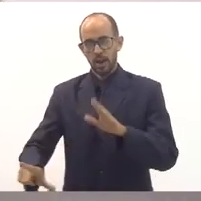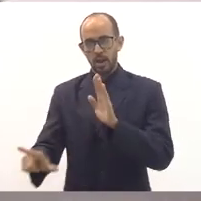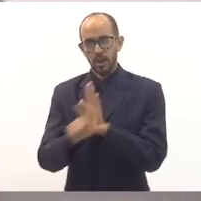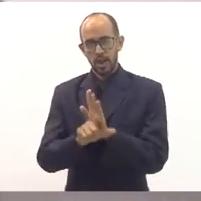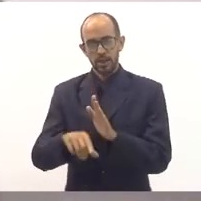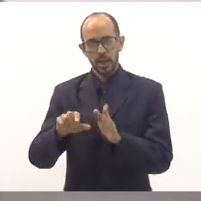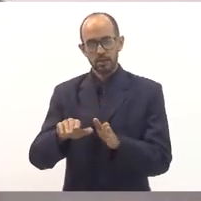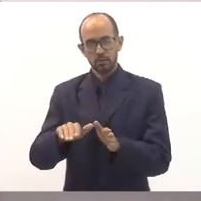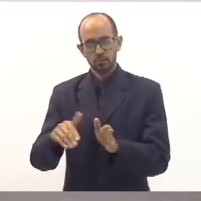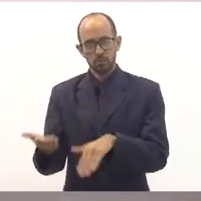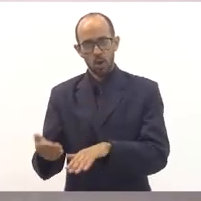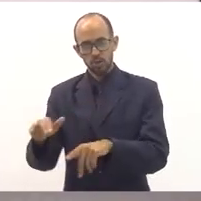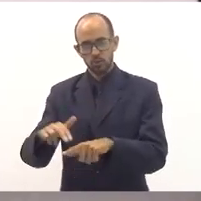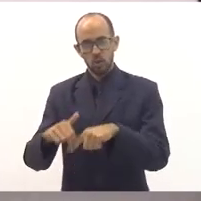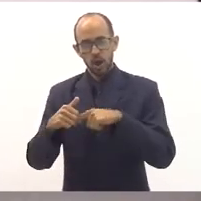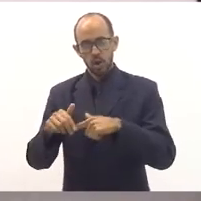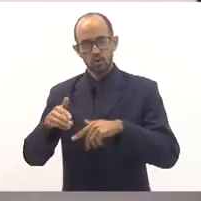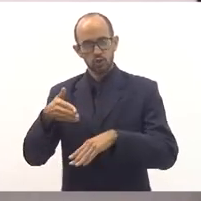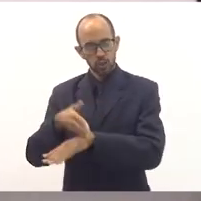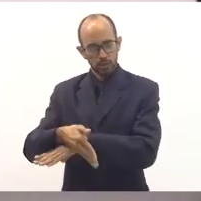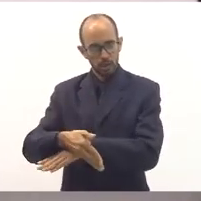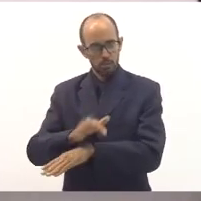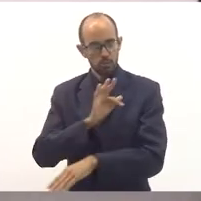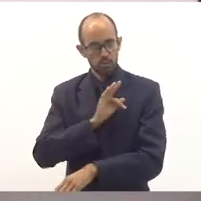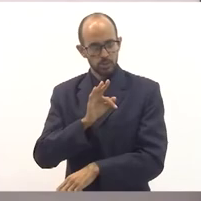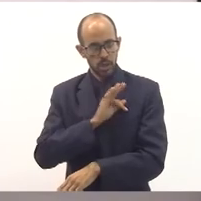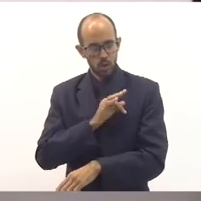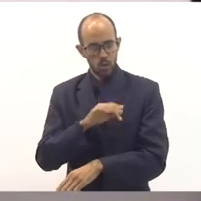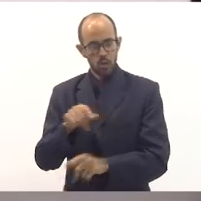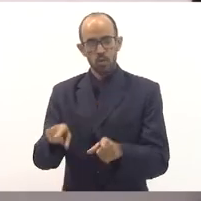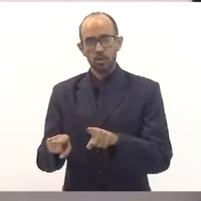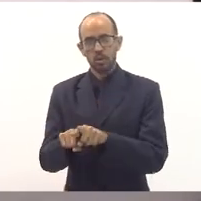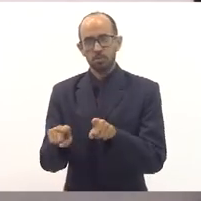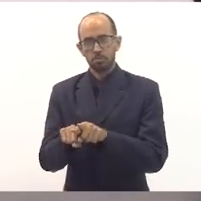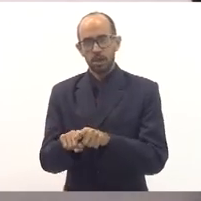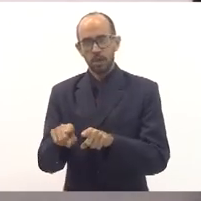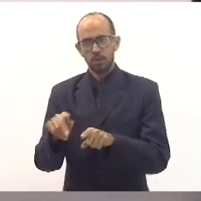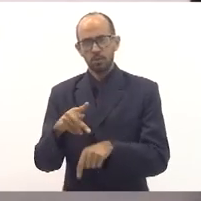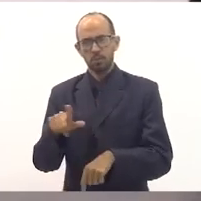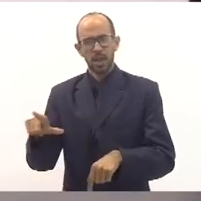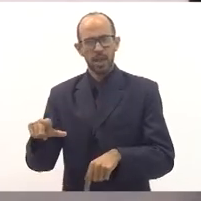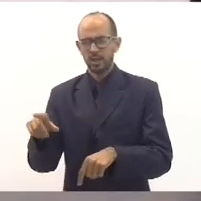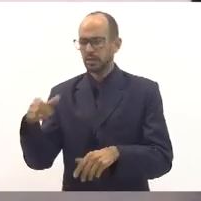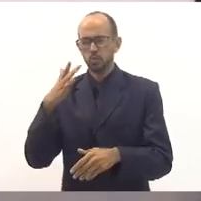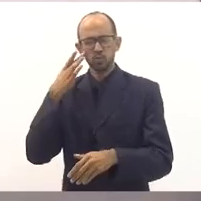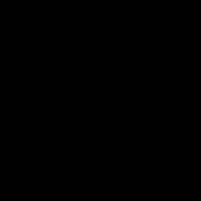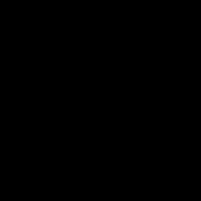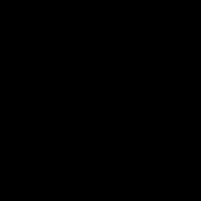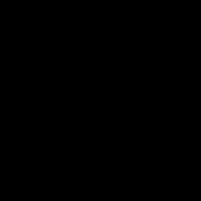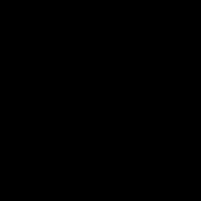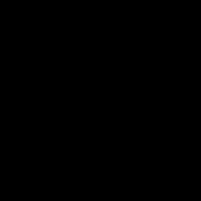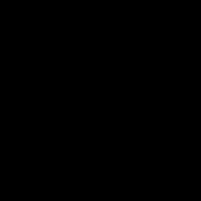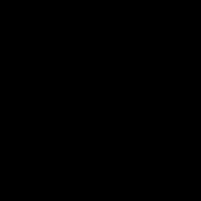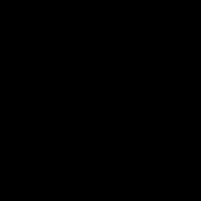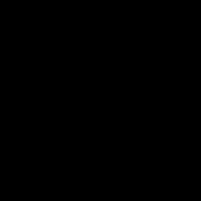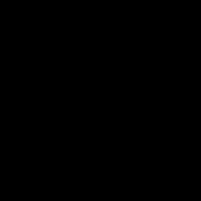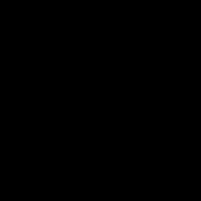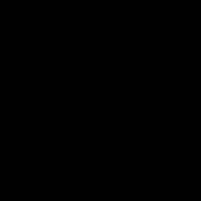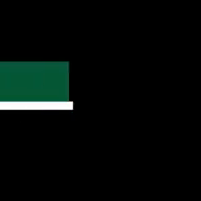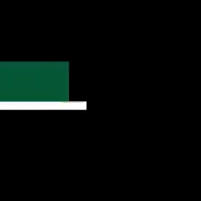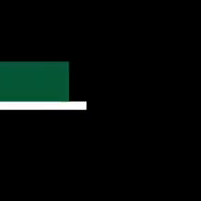mortes decorrentes de operações policiais aí surgiram Leite Como projeto não sei como está aproveitando agora mas